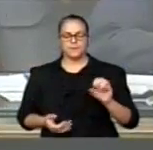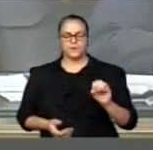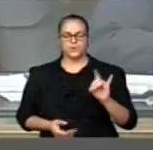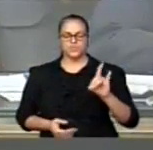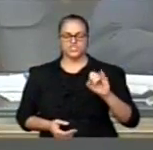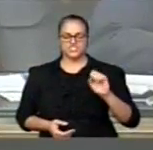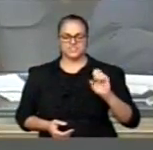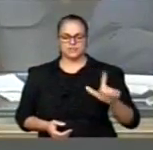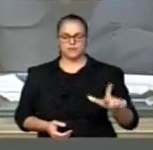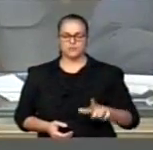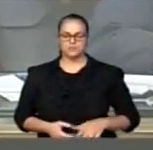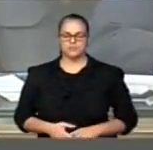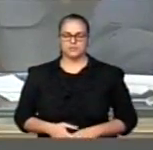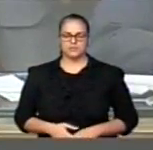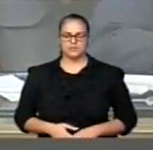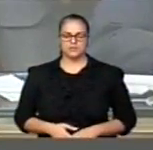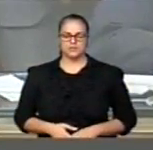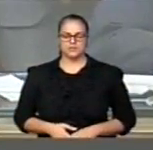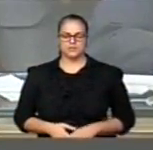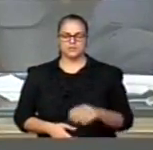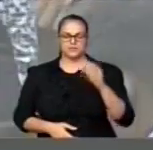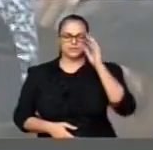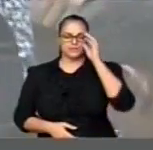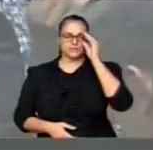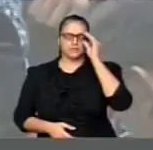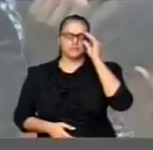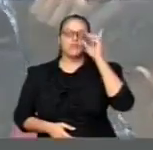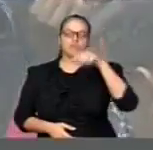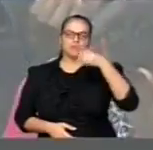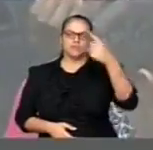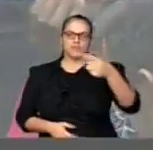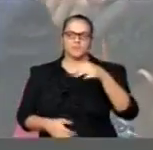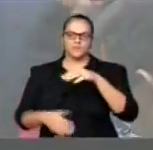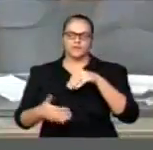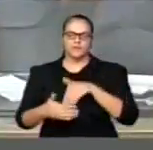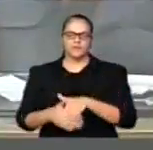seguida dessa votação, a gente vota. Votar desse daí, que possamos votá-lo. É, orientação de bancada...